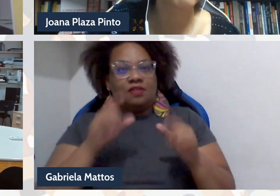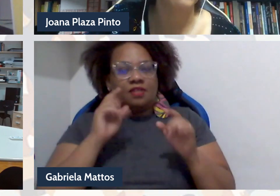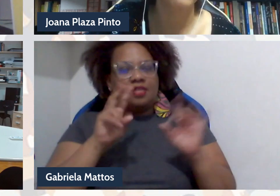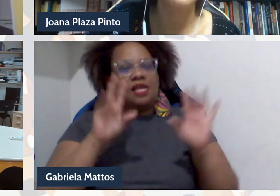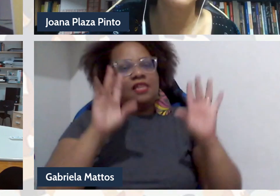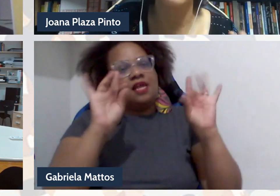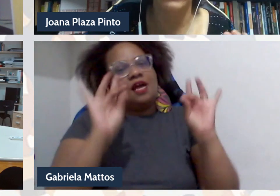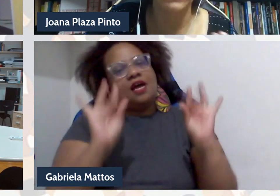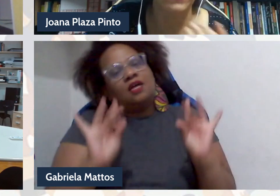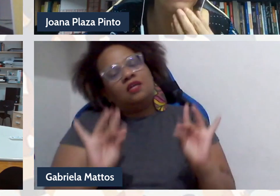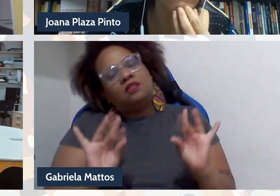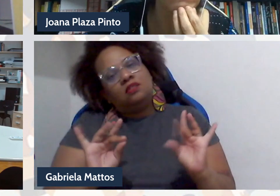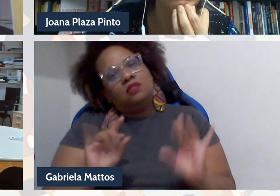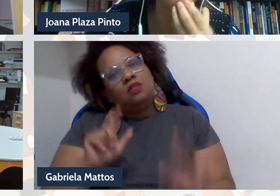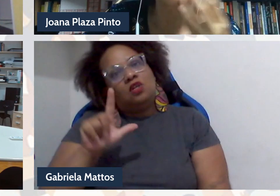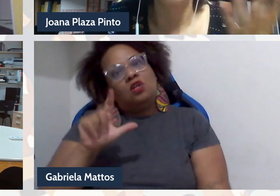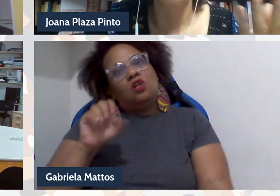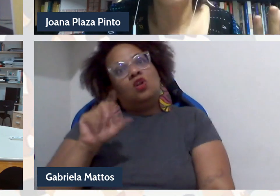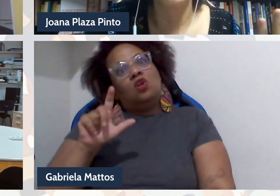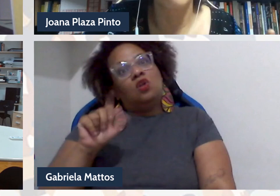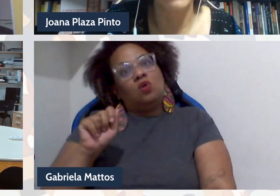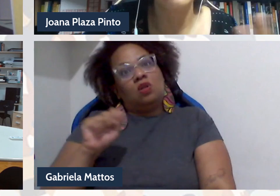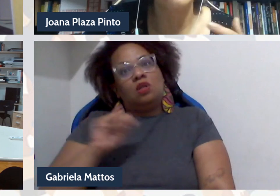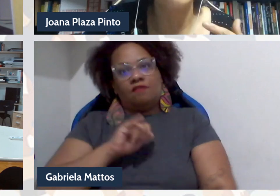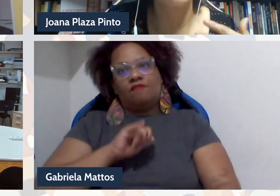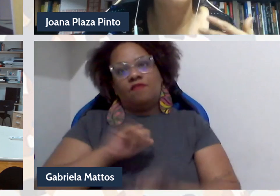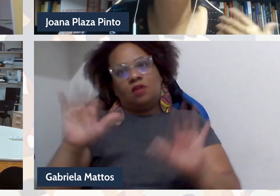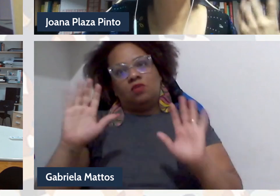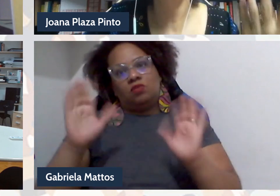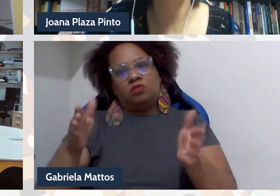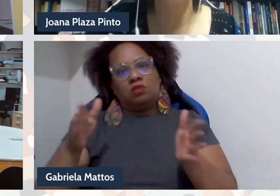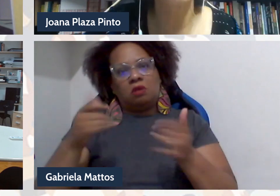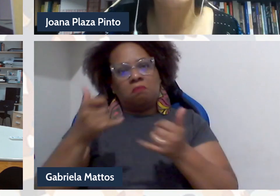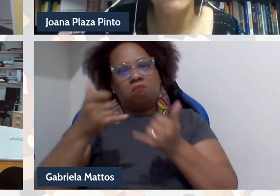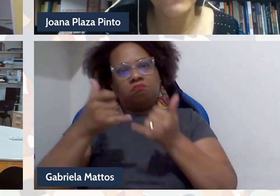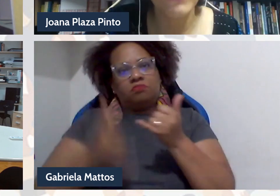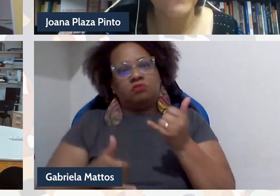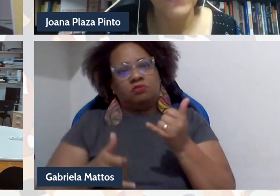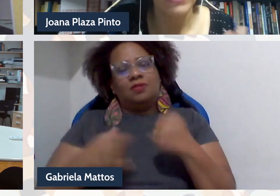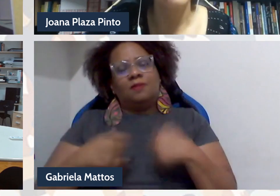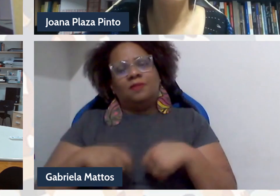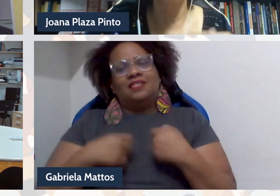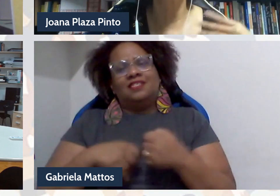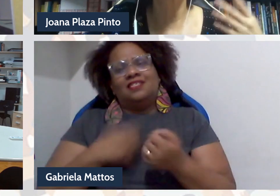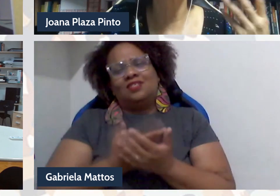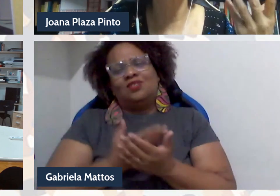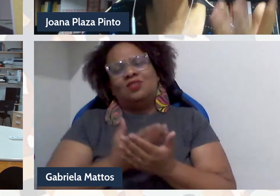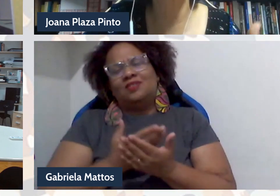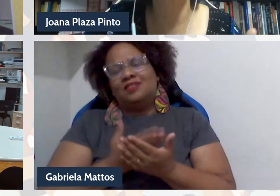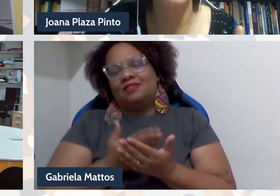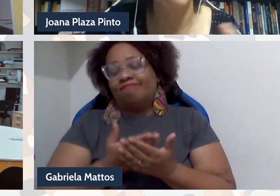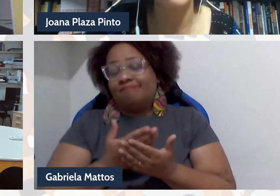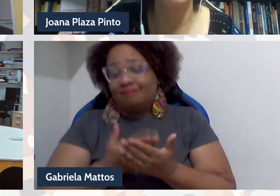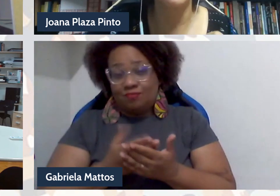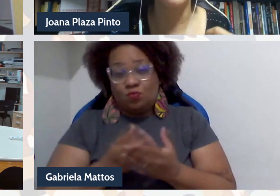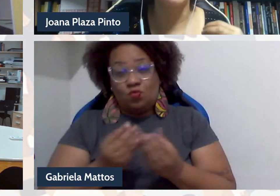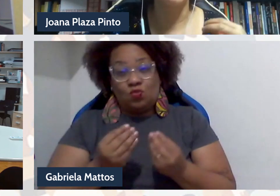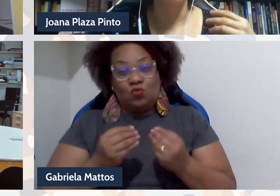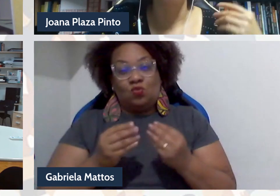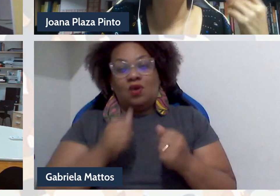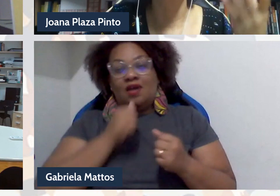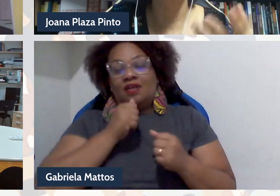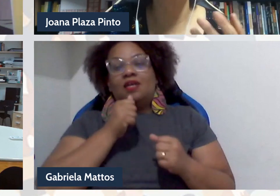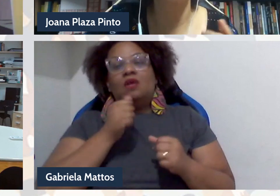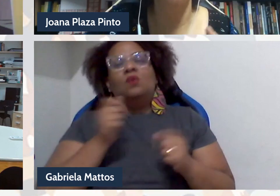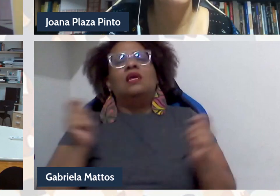a Lola falou, né? Acho que ela caiu. A gente ainda vai ter que estudar muito isso. Estudar muito sobre o que a gente é capaz de